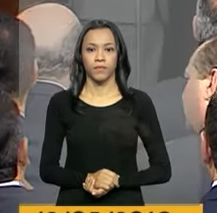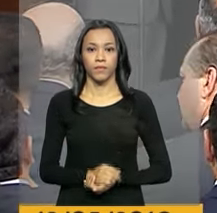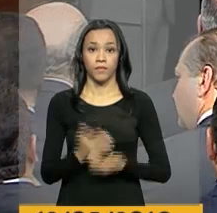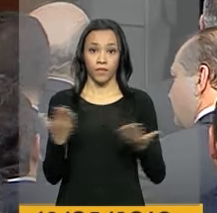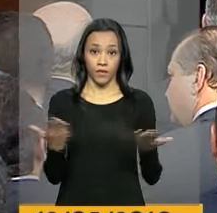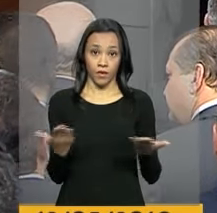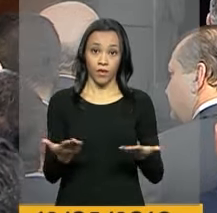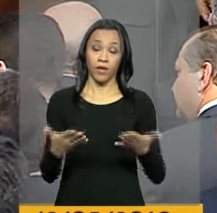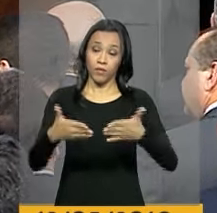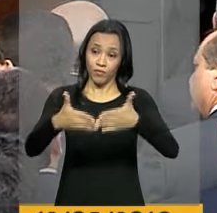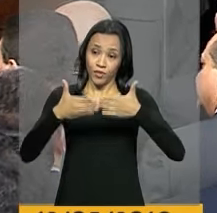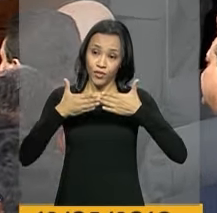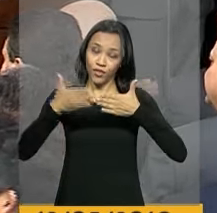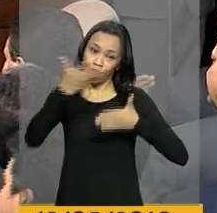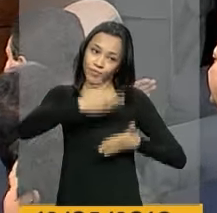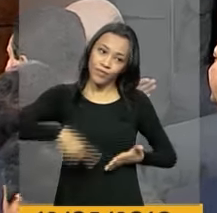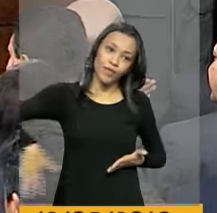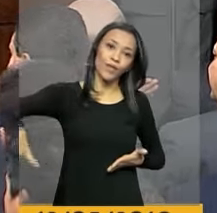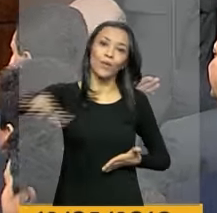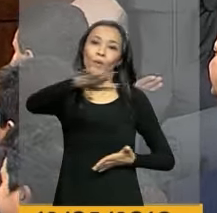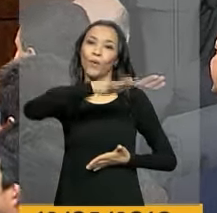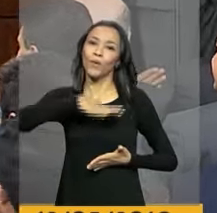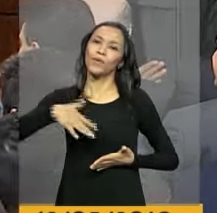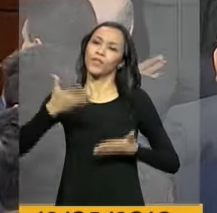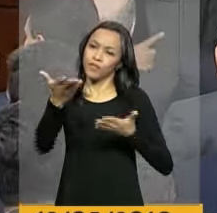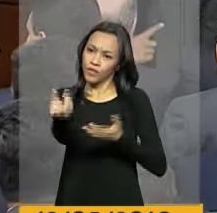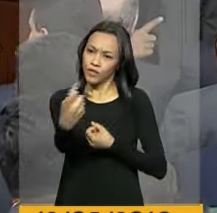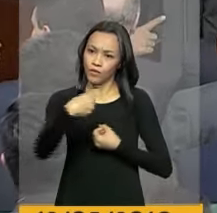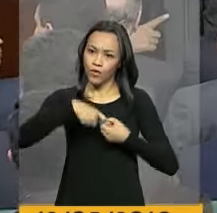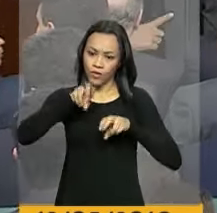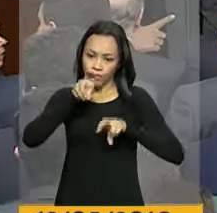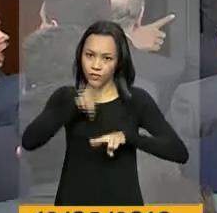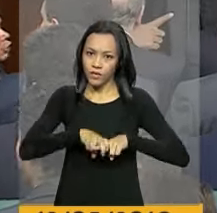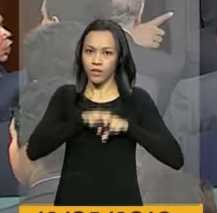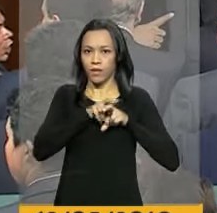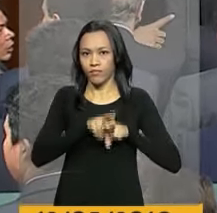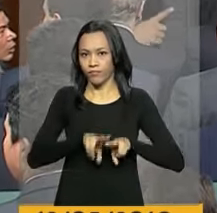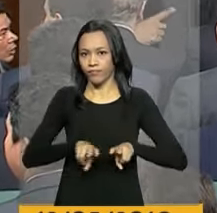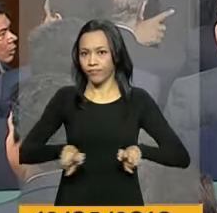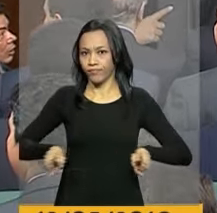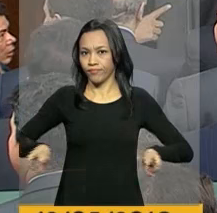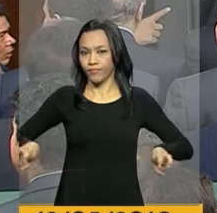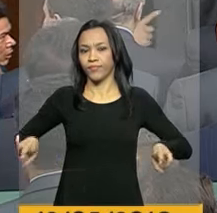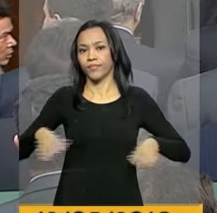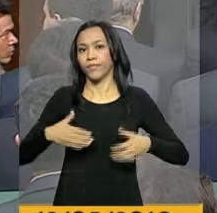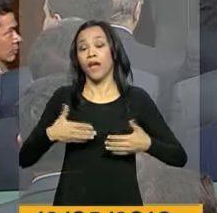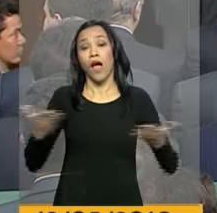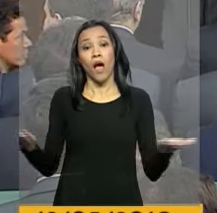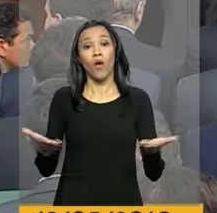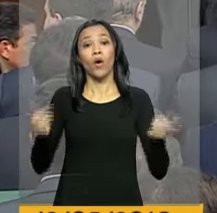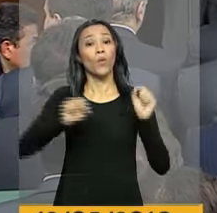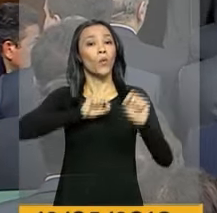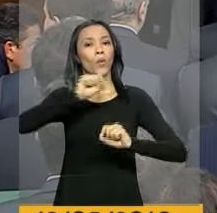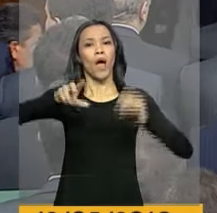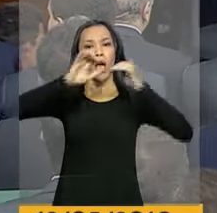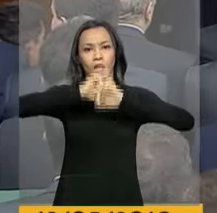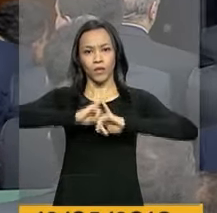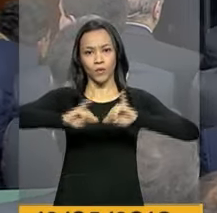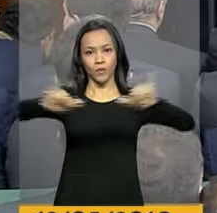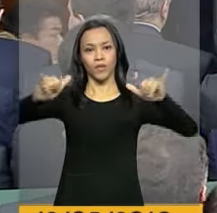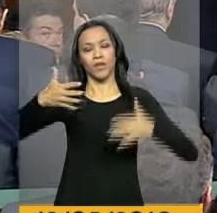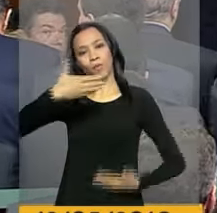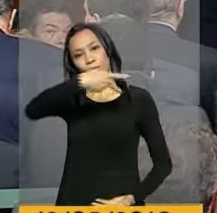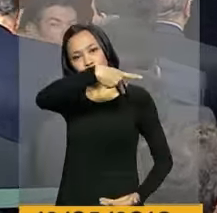Senhoras, senhores, pedimos a todos, por gentileza, que tomem seus lugares, porque nós anunciamos agora, com a palavra,